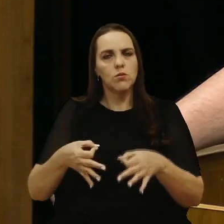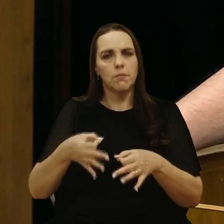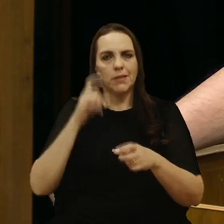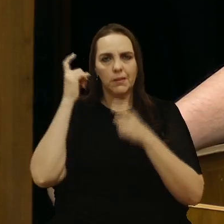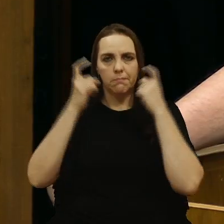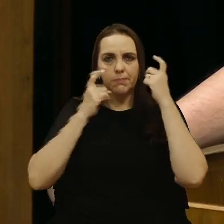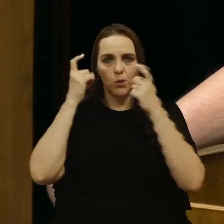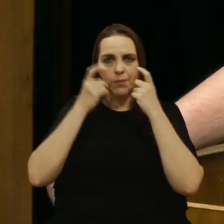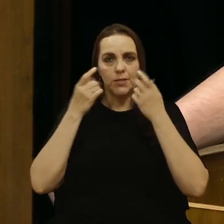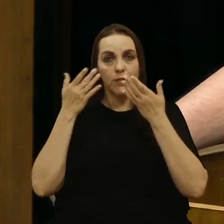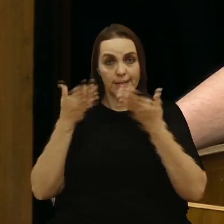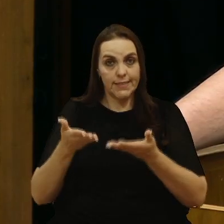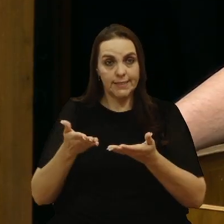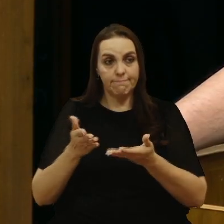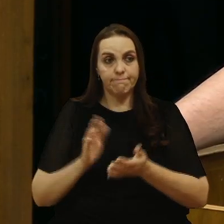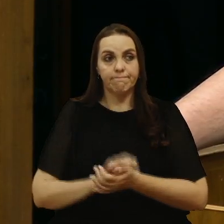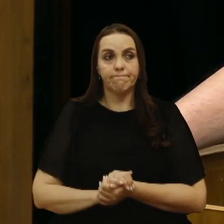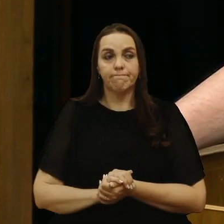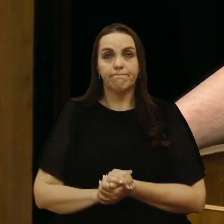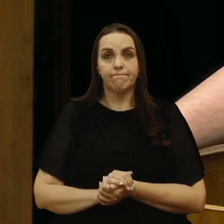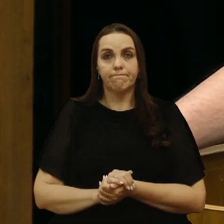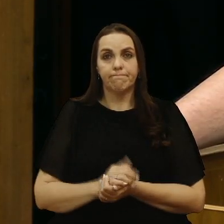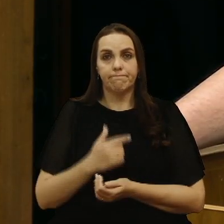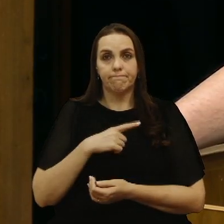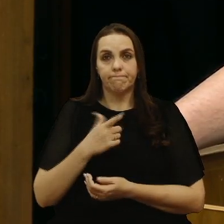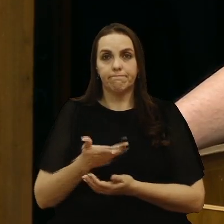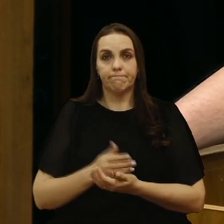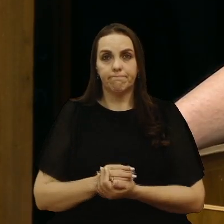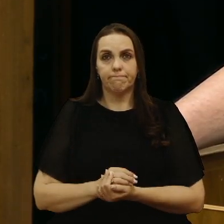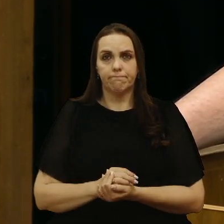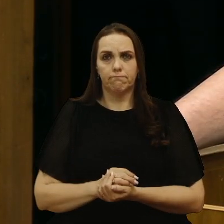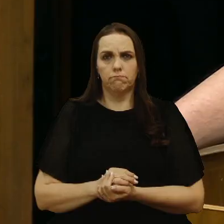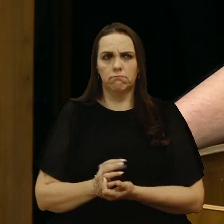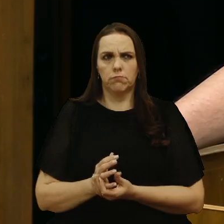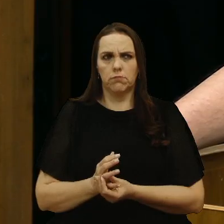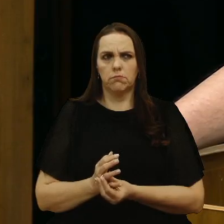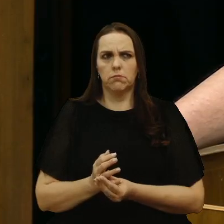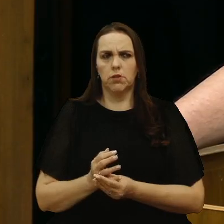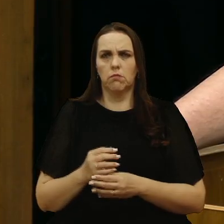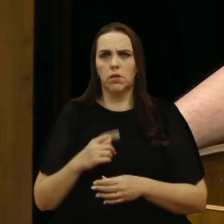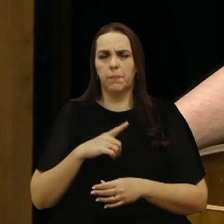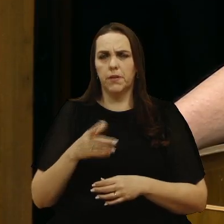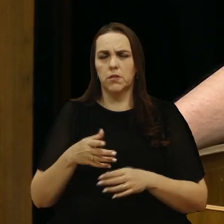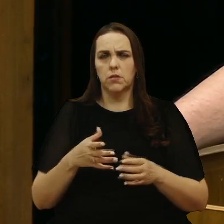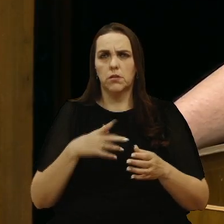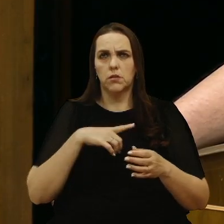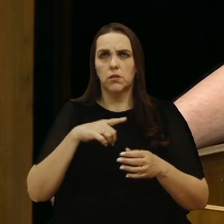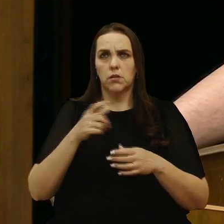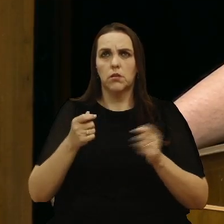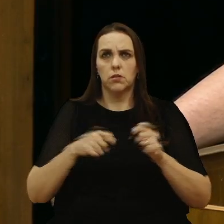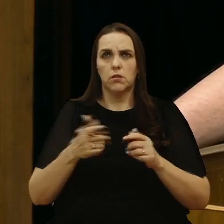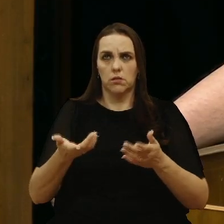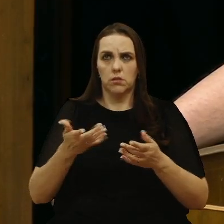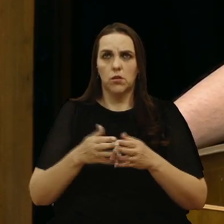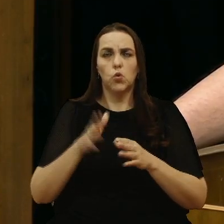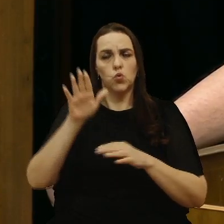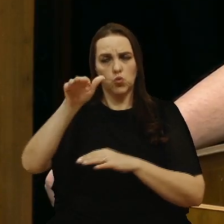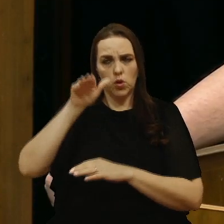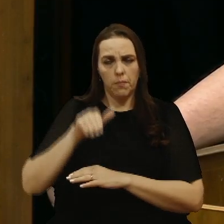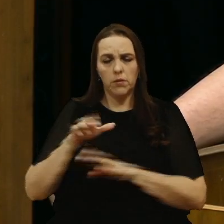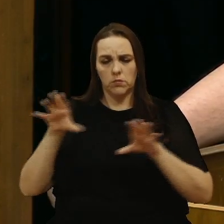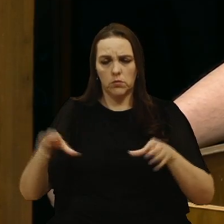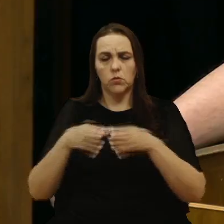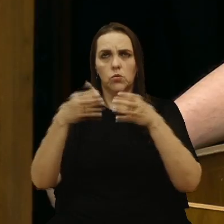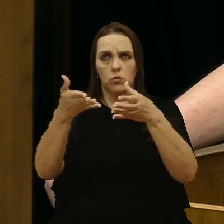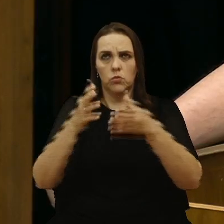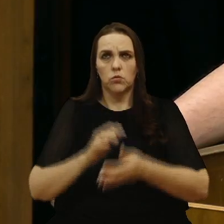preocupação de como Caxias está crescendo de maneira desordenada, da necessidade de nós termos esse chamamento de efetivo,